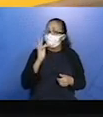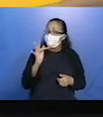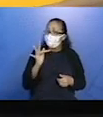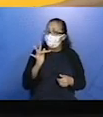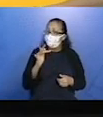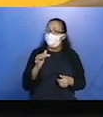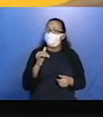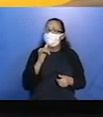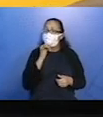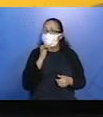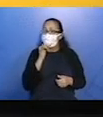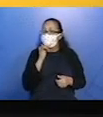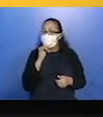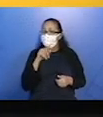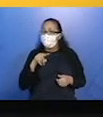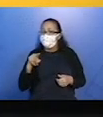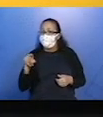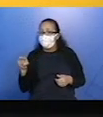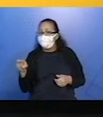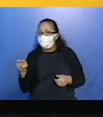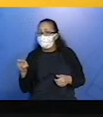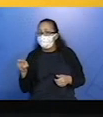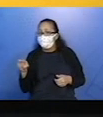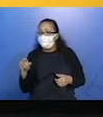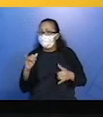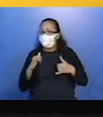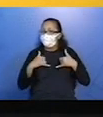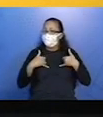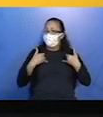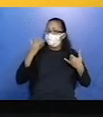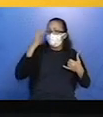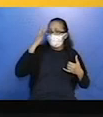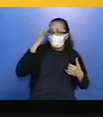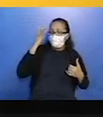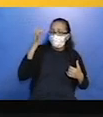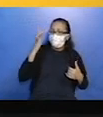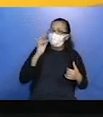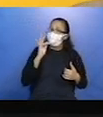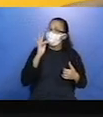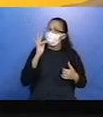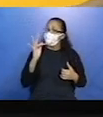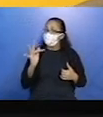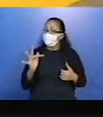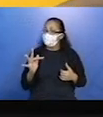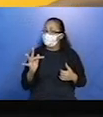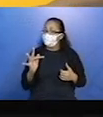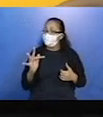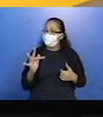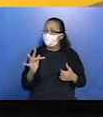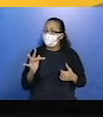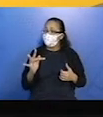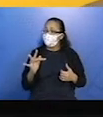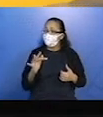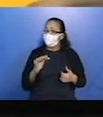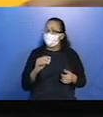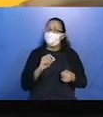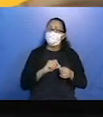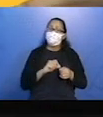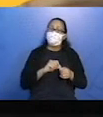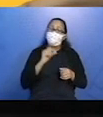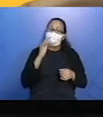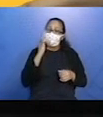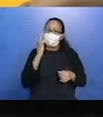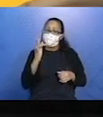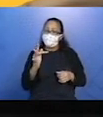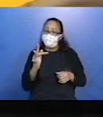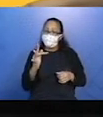elas farão aniversário amanhã. Como é futuro, olha só, a, o e o